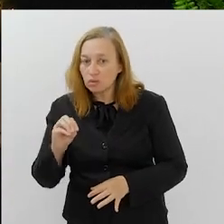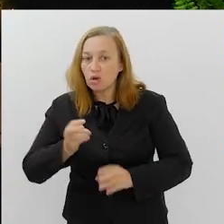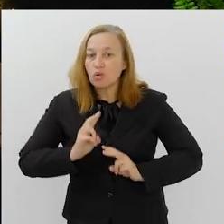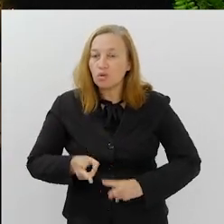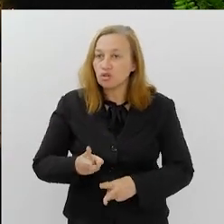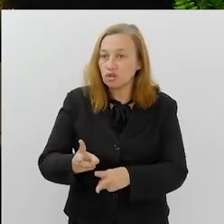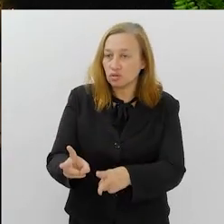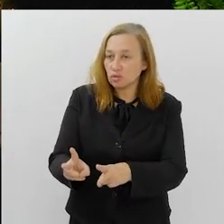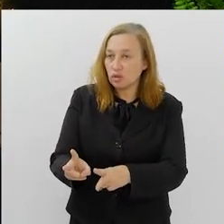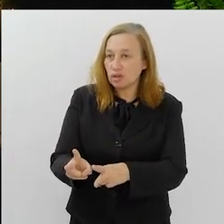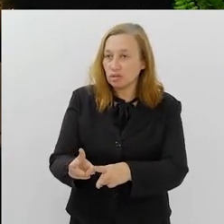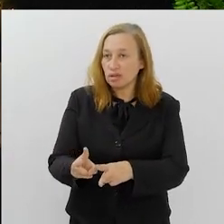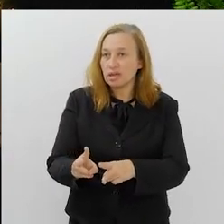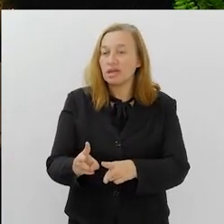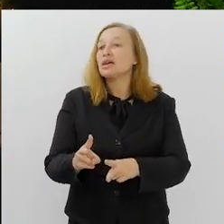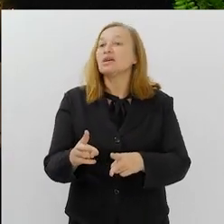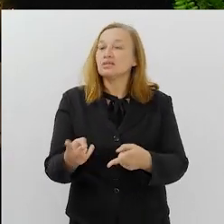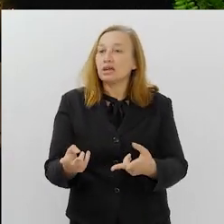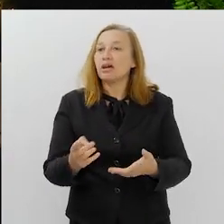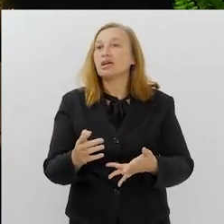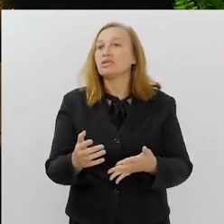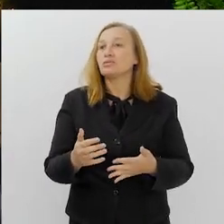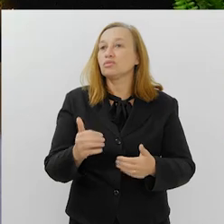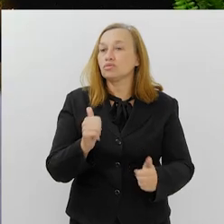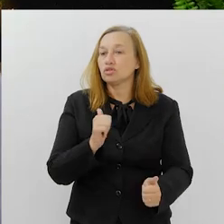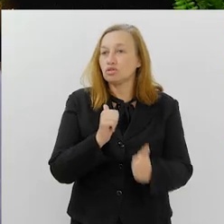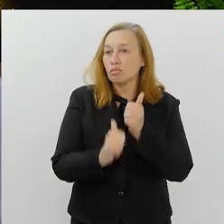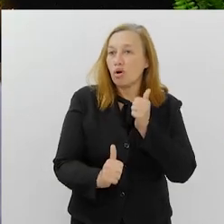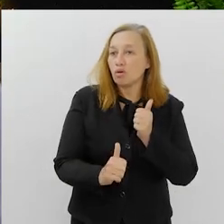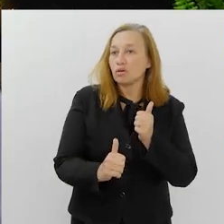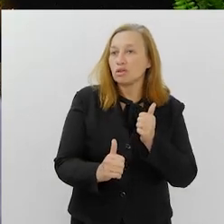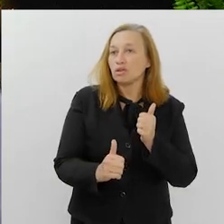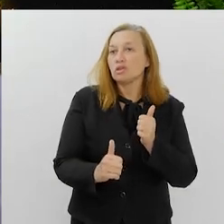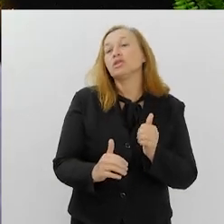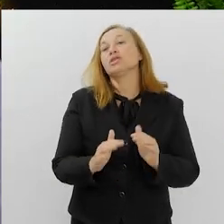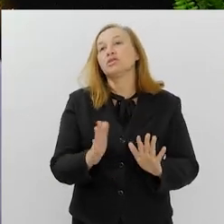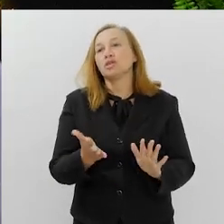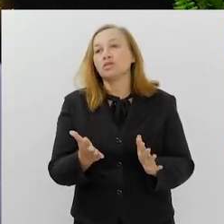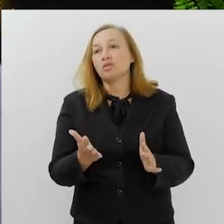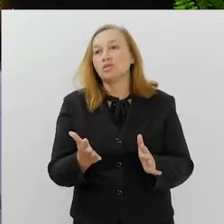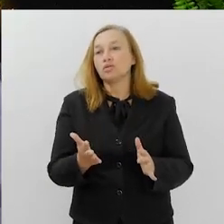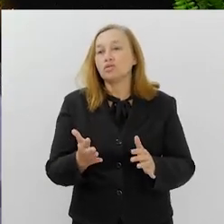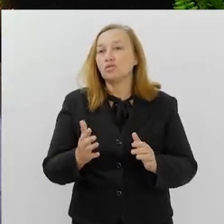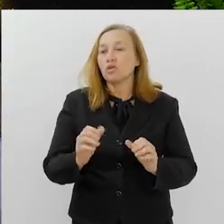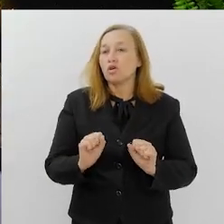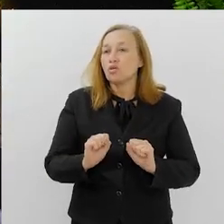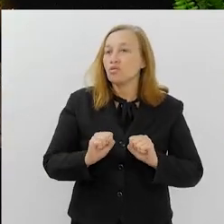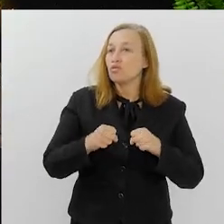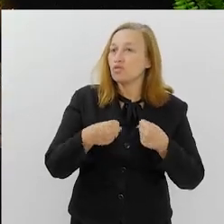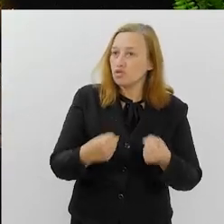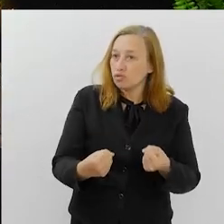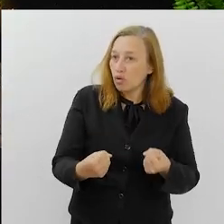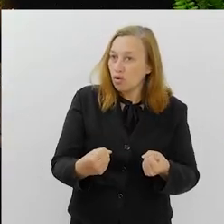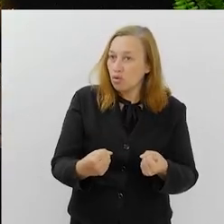dando seguimento Sim. a essa campanha, seja com os jogadores que já estão no elenco, seja com